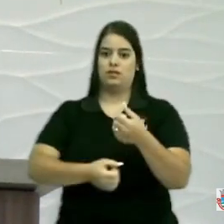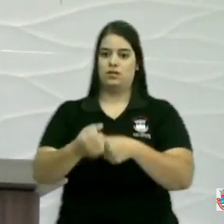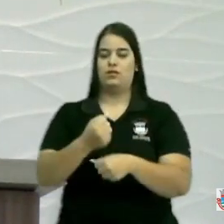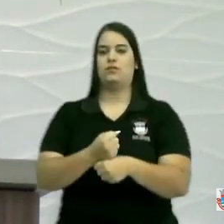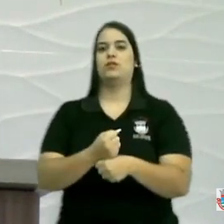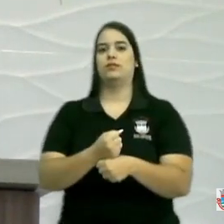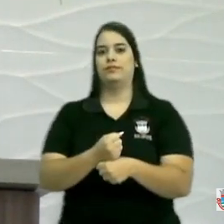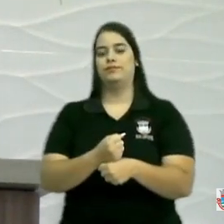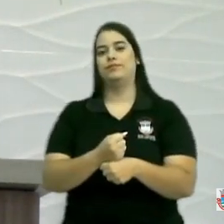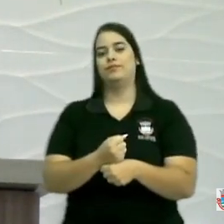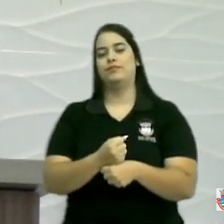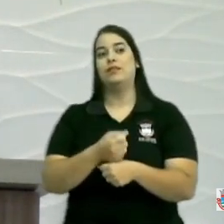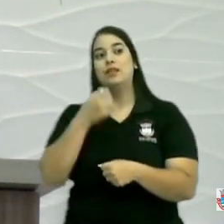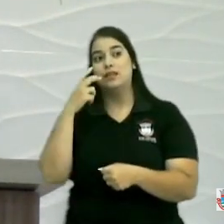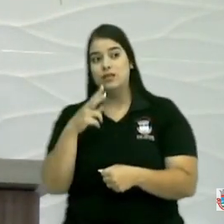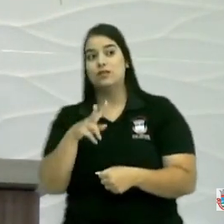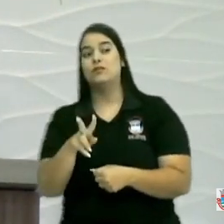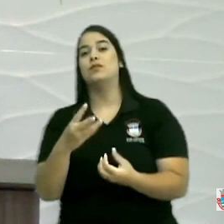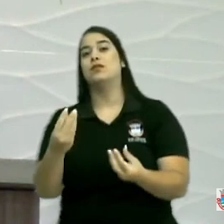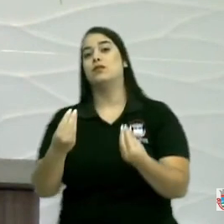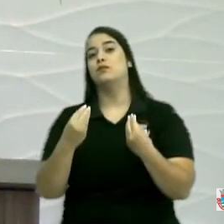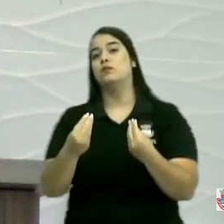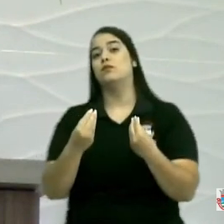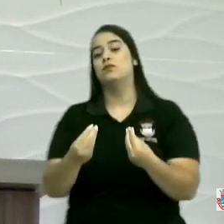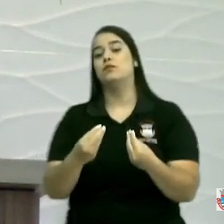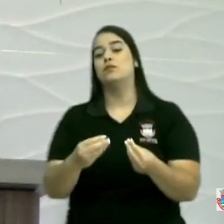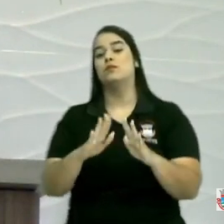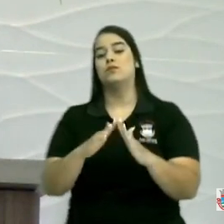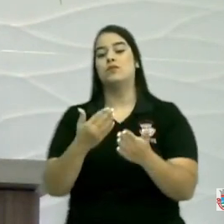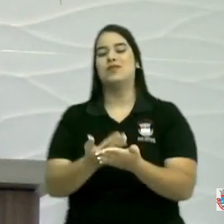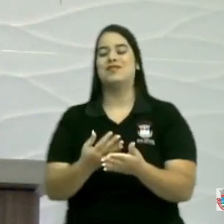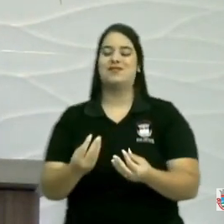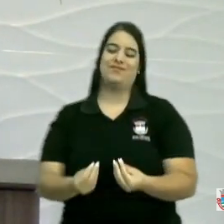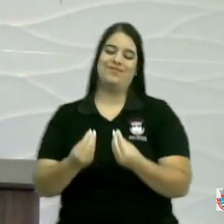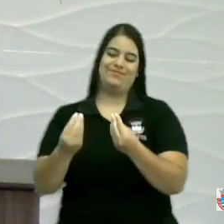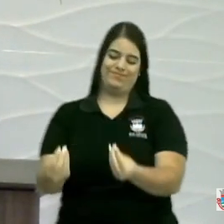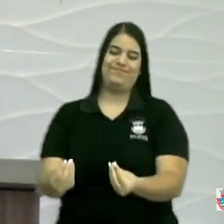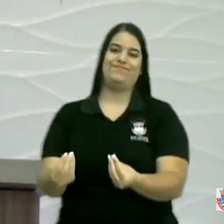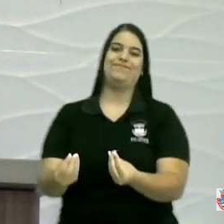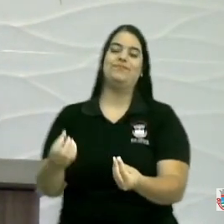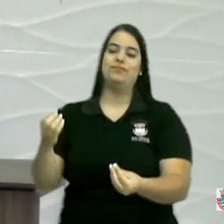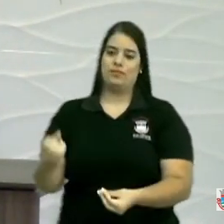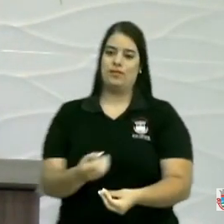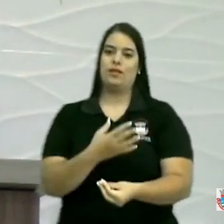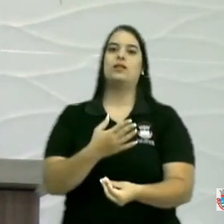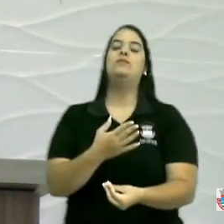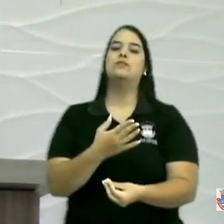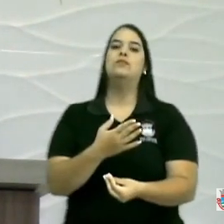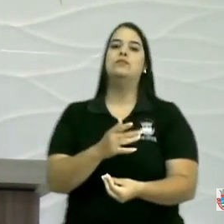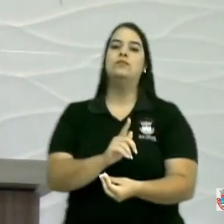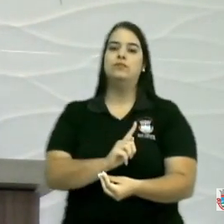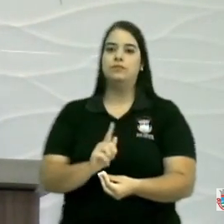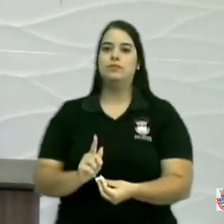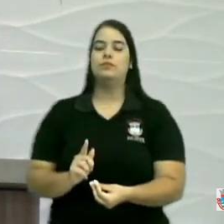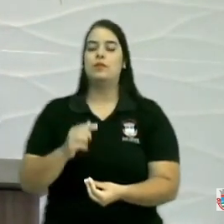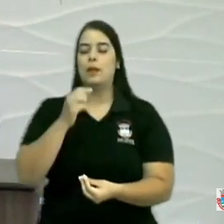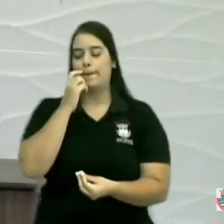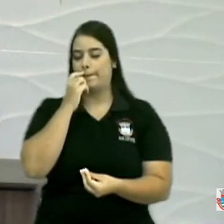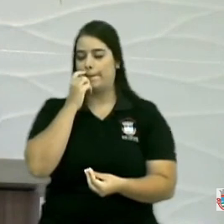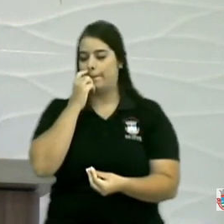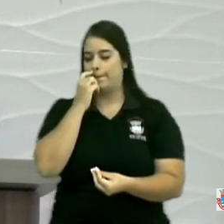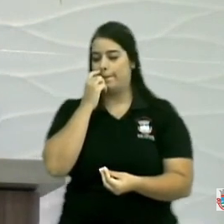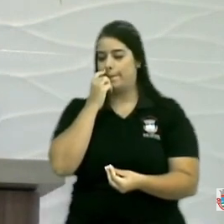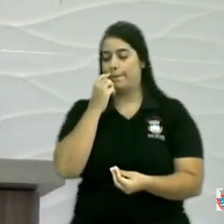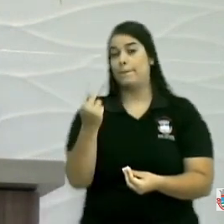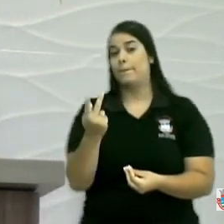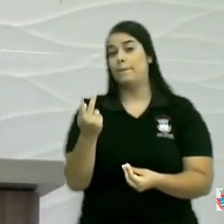gente viu como foi que aquela escola, né, foi entregue à nova gestão do prefeito Alexandre Batisté, que agora em